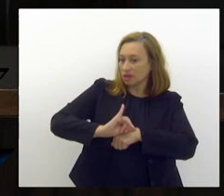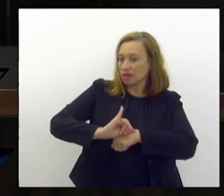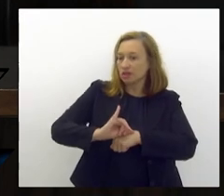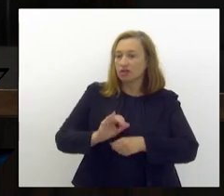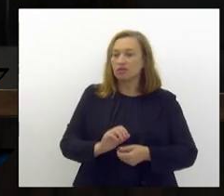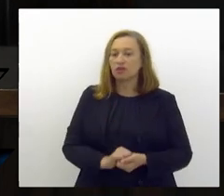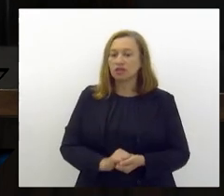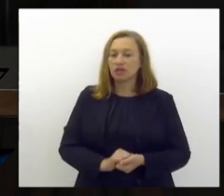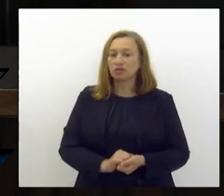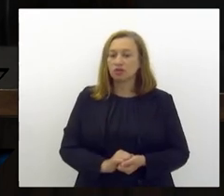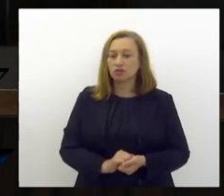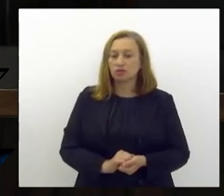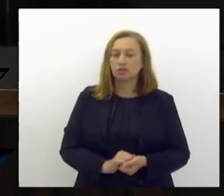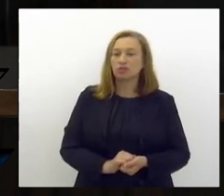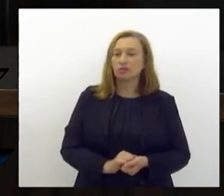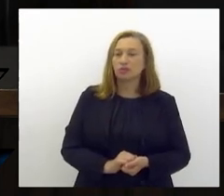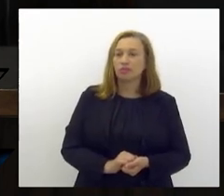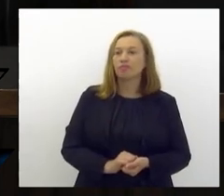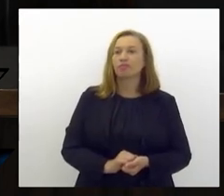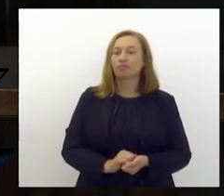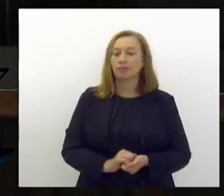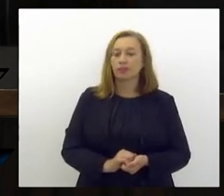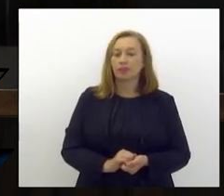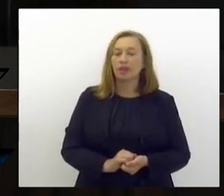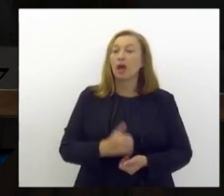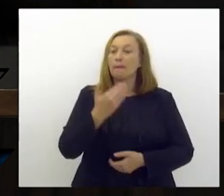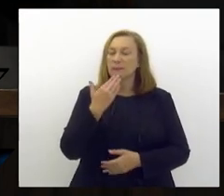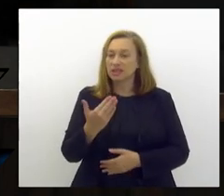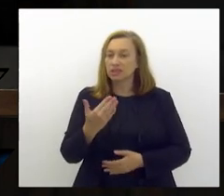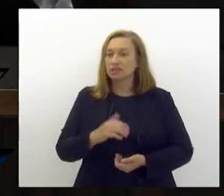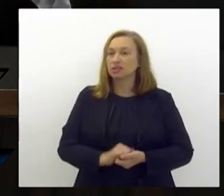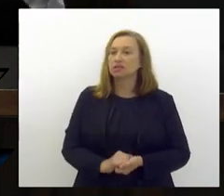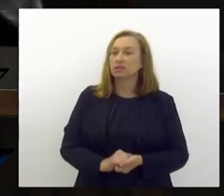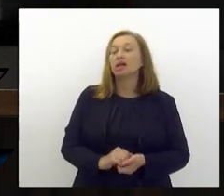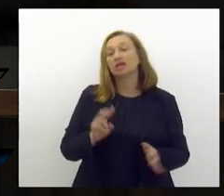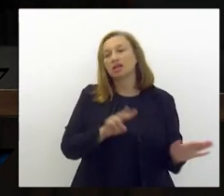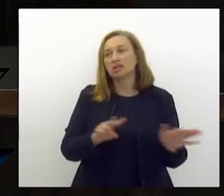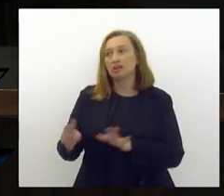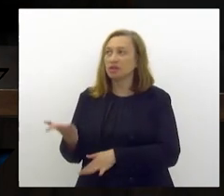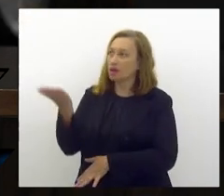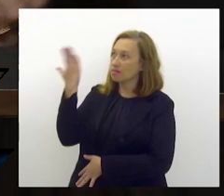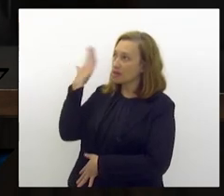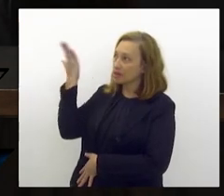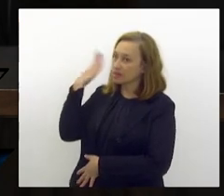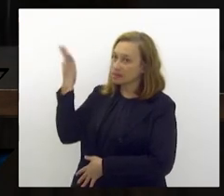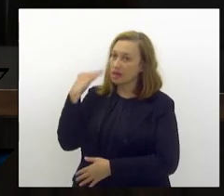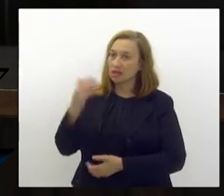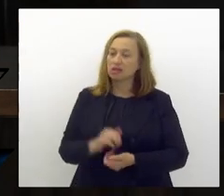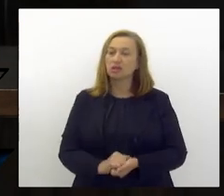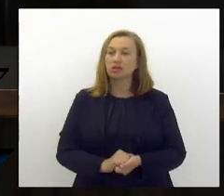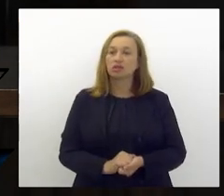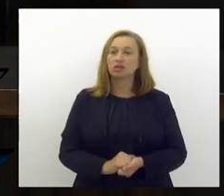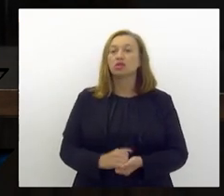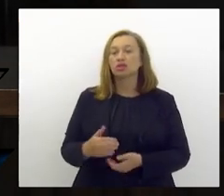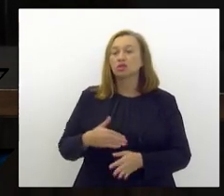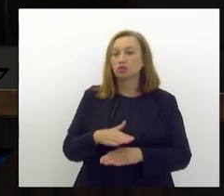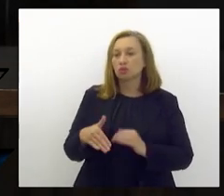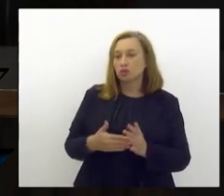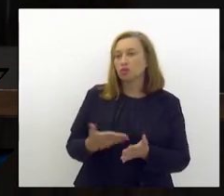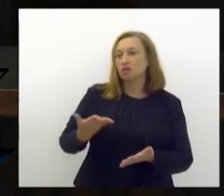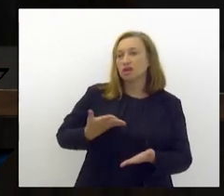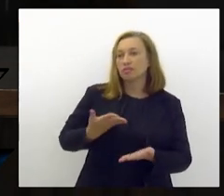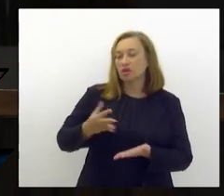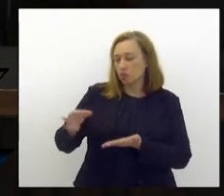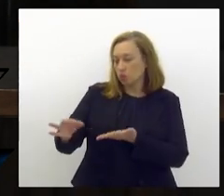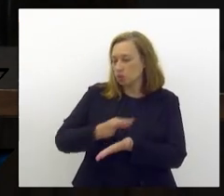20 agora, mas eu tive o zelo de pedi-lo na semana passada que passasse pela maioria dos colegas e ele colheu